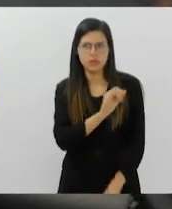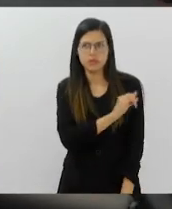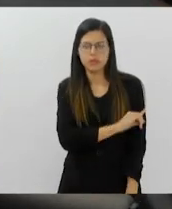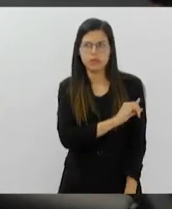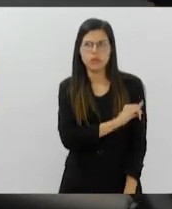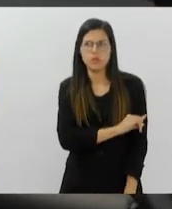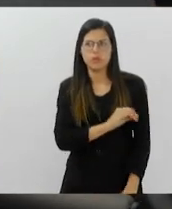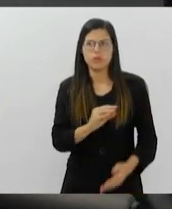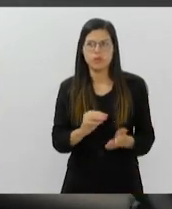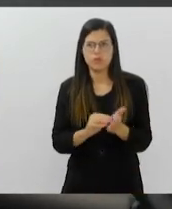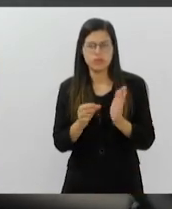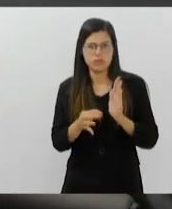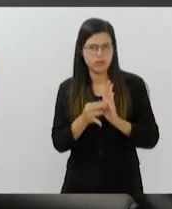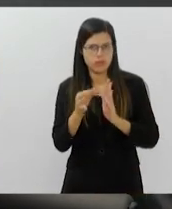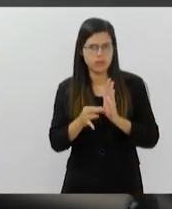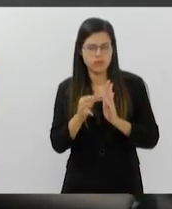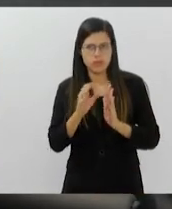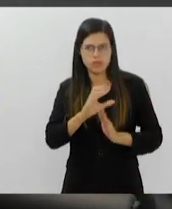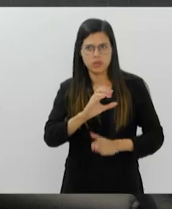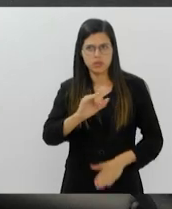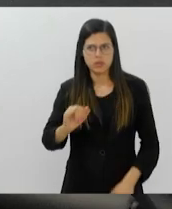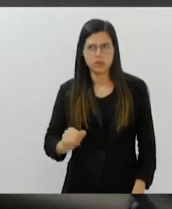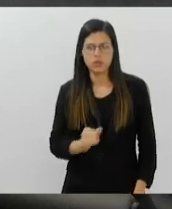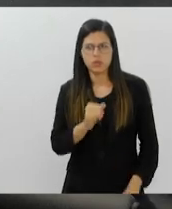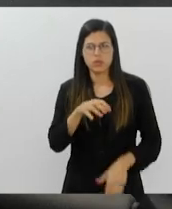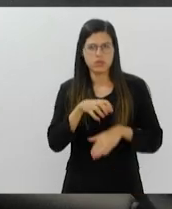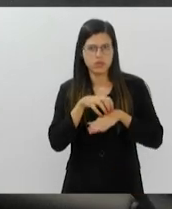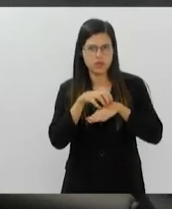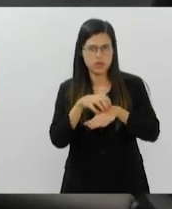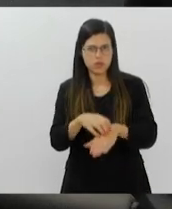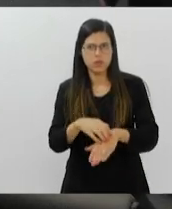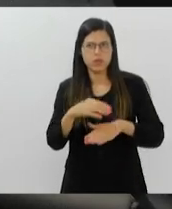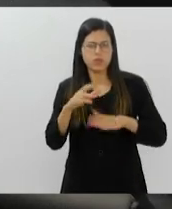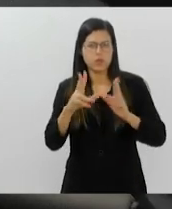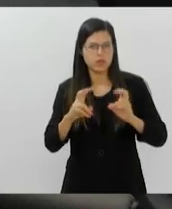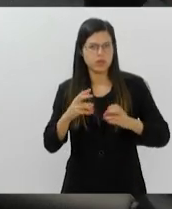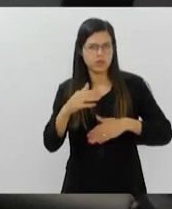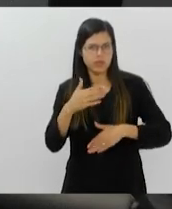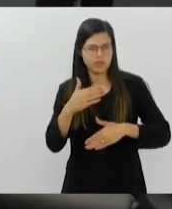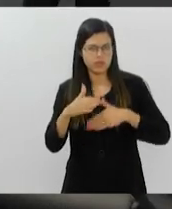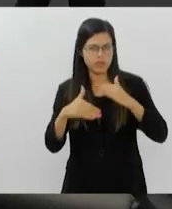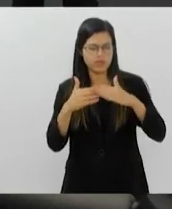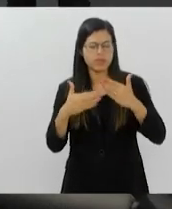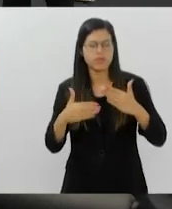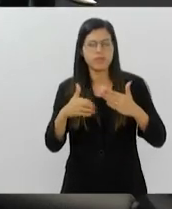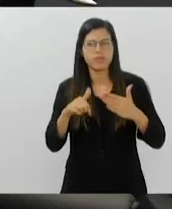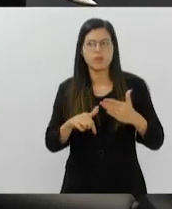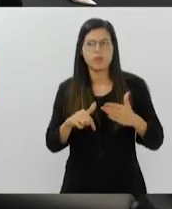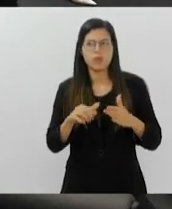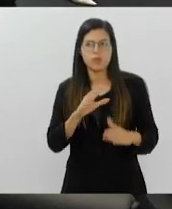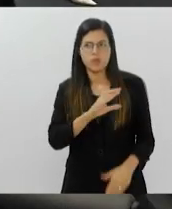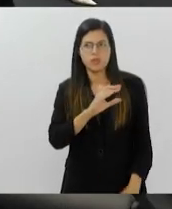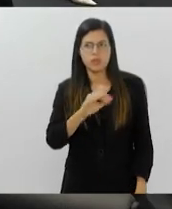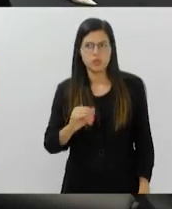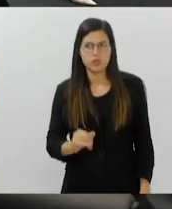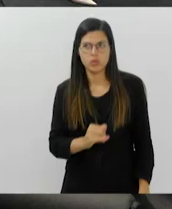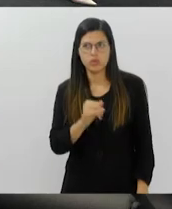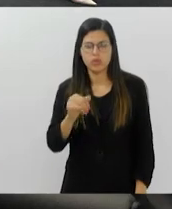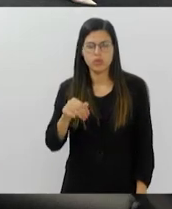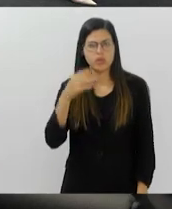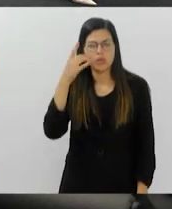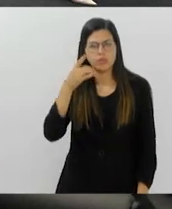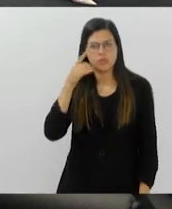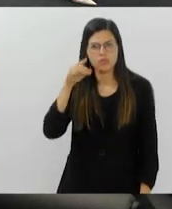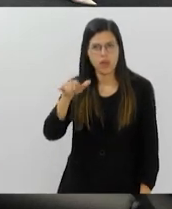Pendente pareceres das Comissões de Constituição e Justiça, Transporte, Assuntos Municipais e Desenvolvimento Regional. Pela Comissão de Constituição e Justiça, deputado